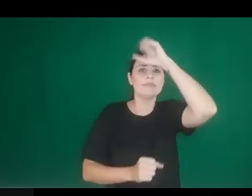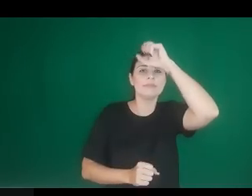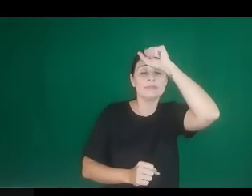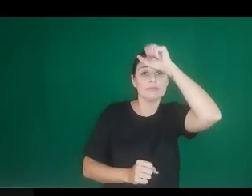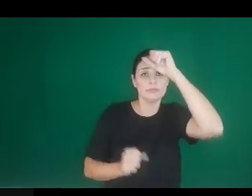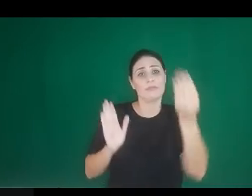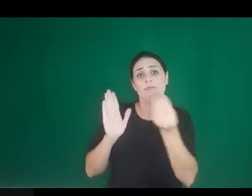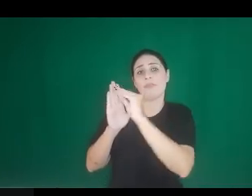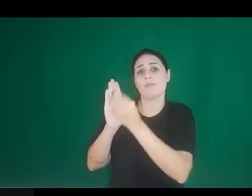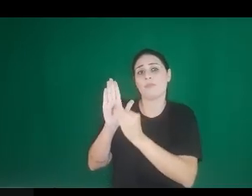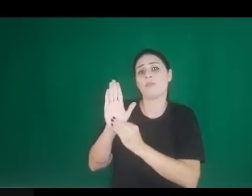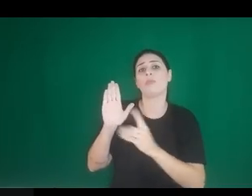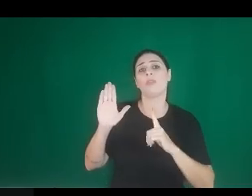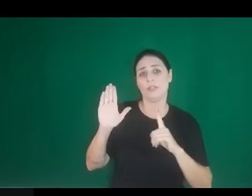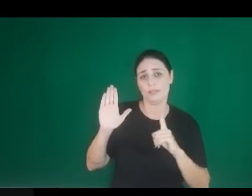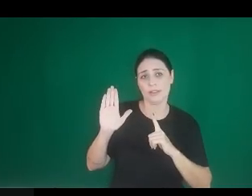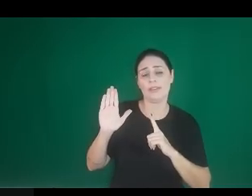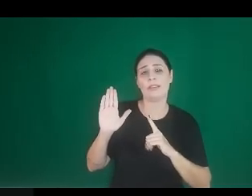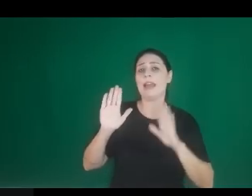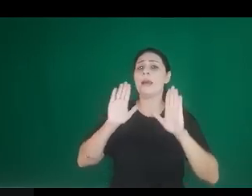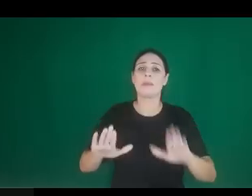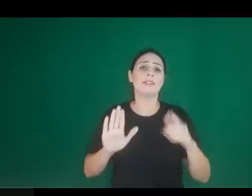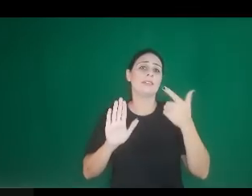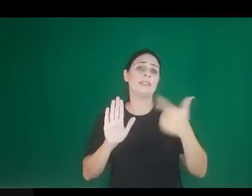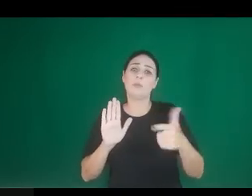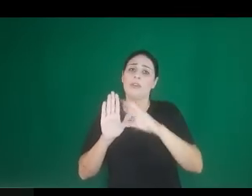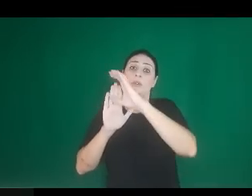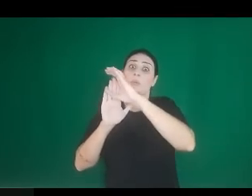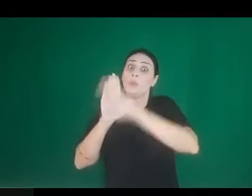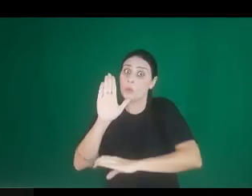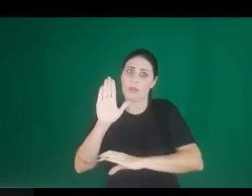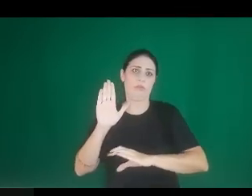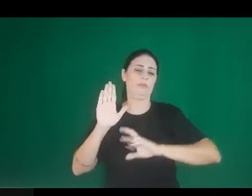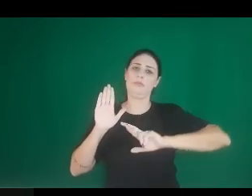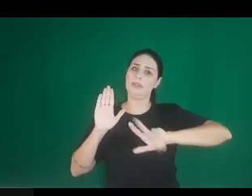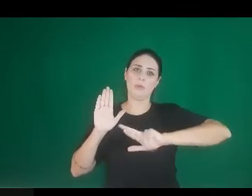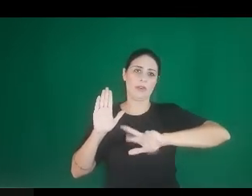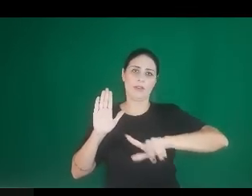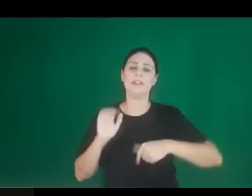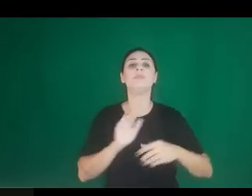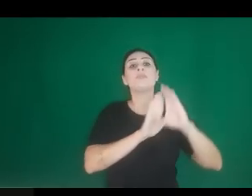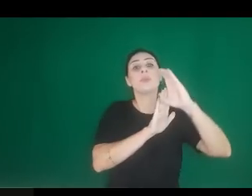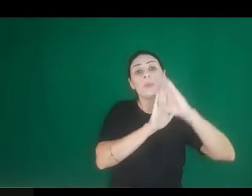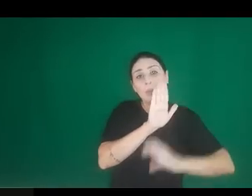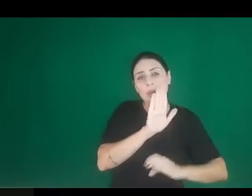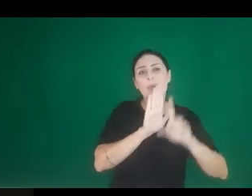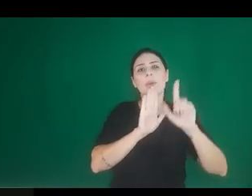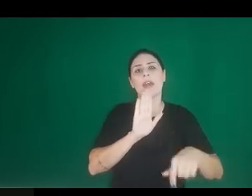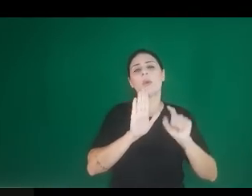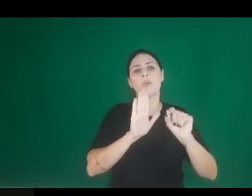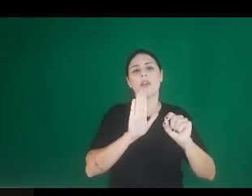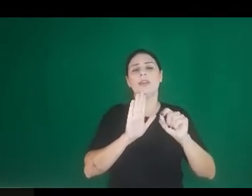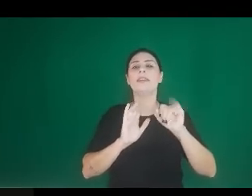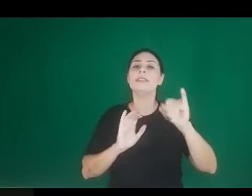de aprendizagem que aparecem, por algum foco, mas ela não é um currículo em si. O currículo é o